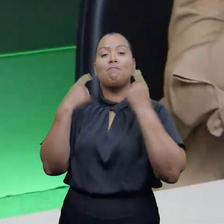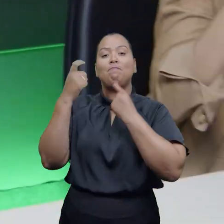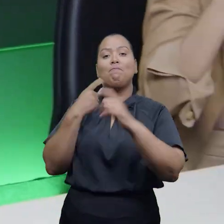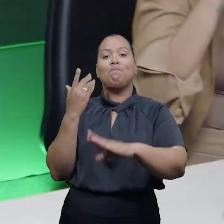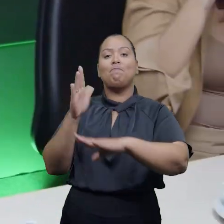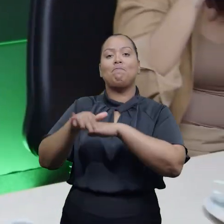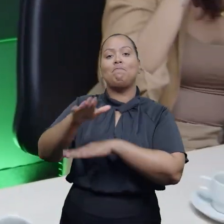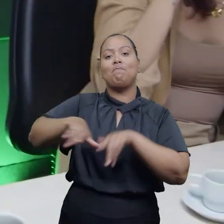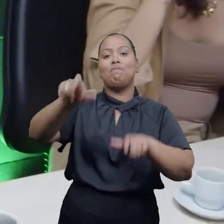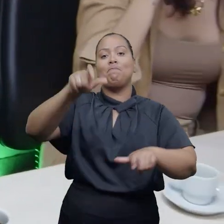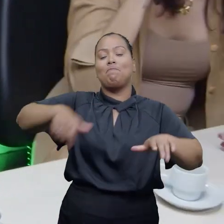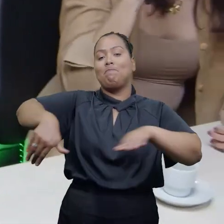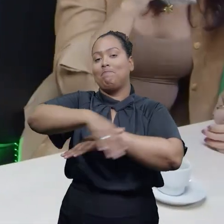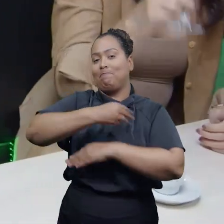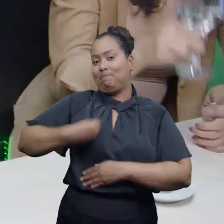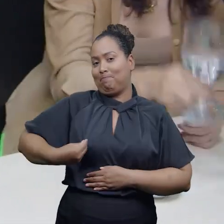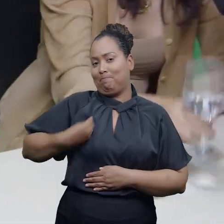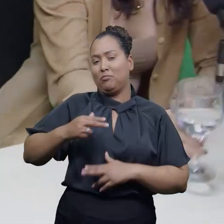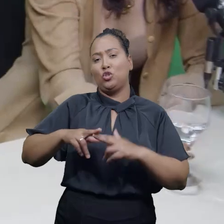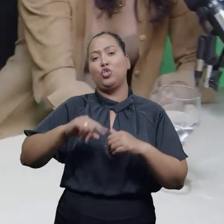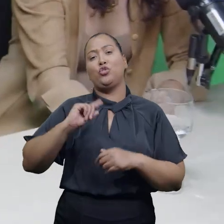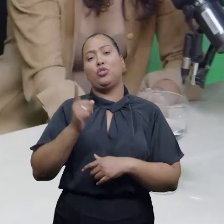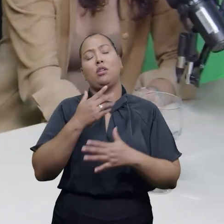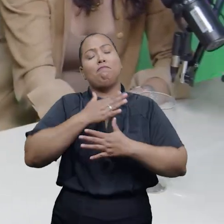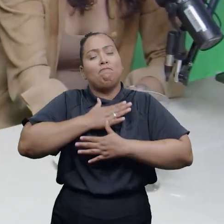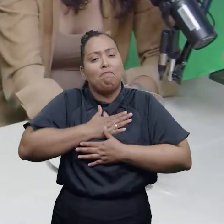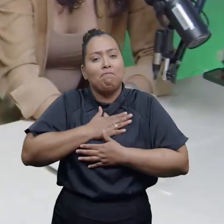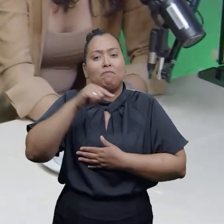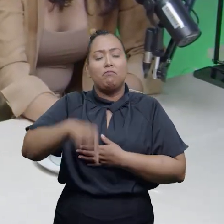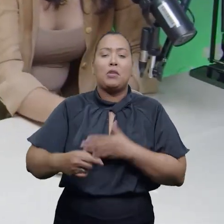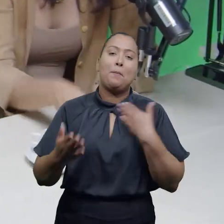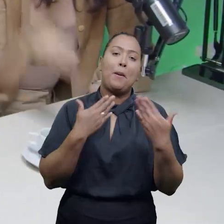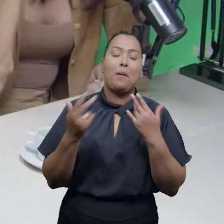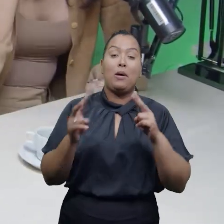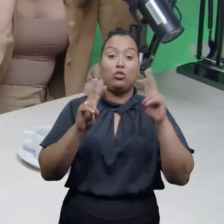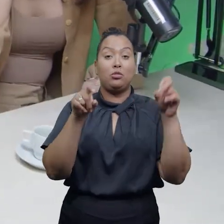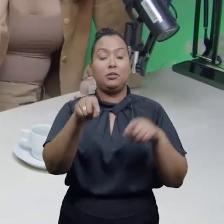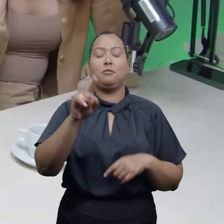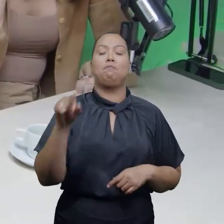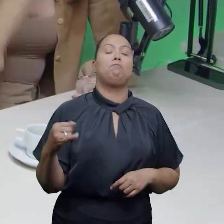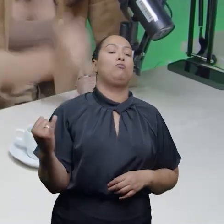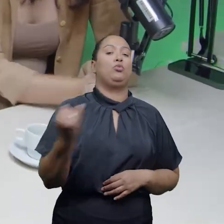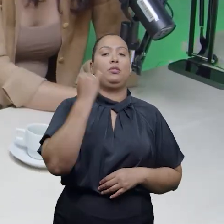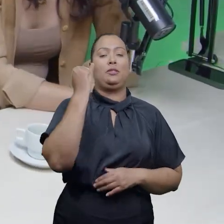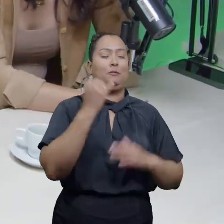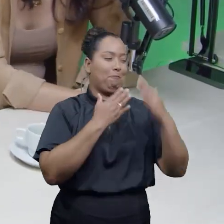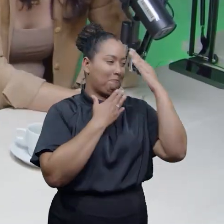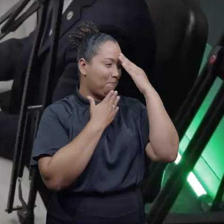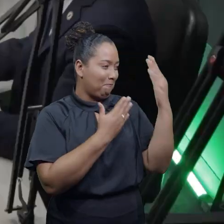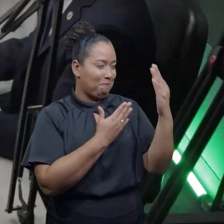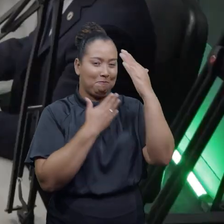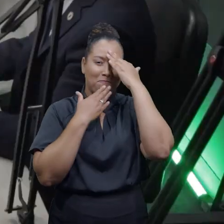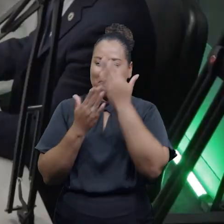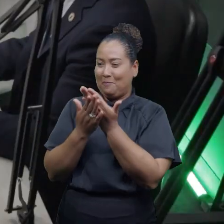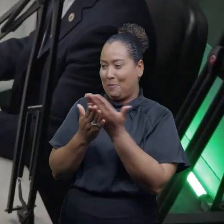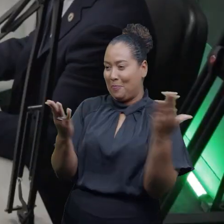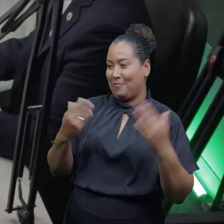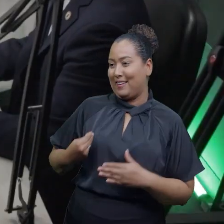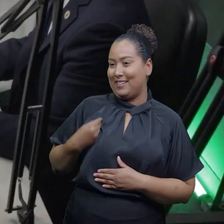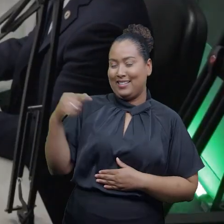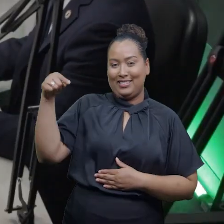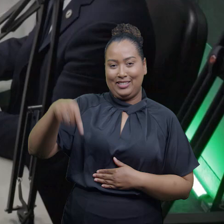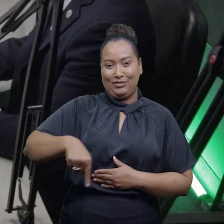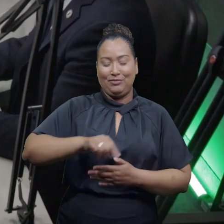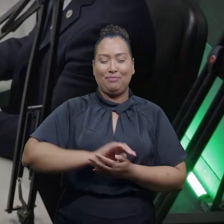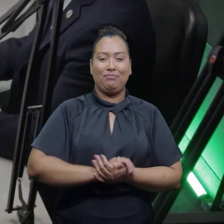população em situação de rua. Então é um prazer estar aqui hoje com vocês para a gente poder falar um pouquinho sobre esse assunto que é tão importante. Muito obrigada